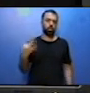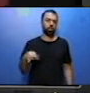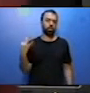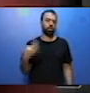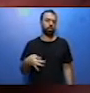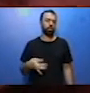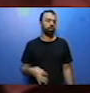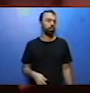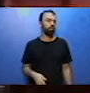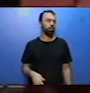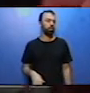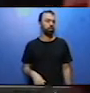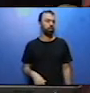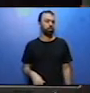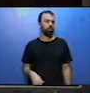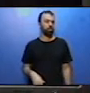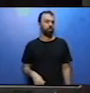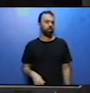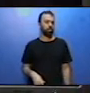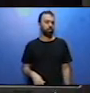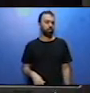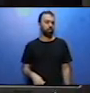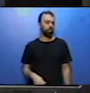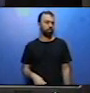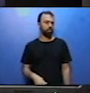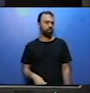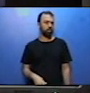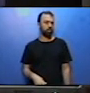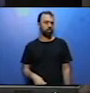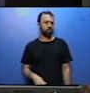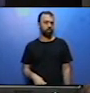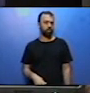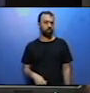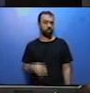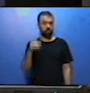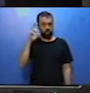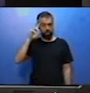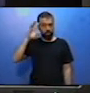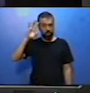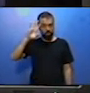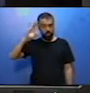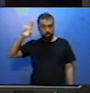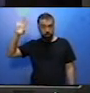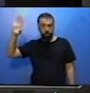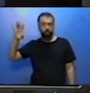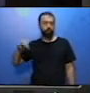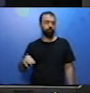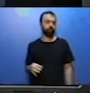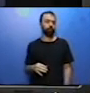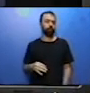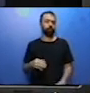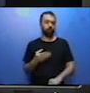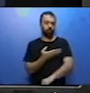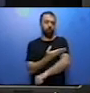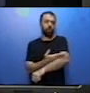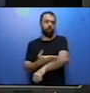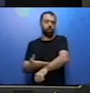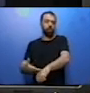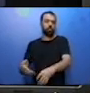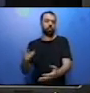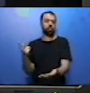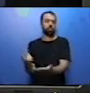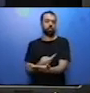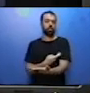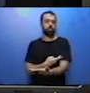causa do peso do que você vai tentar erguer e vamos refletir hábitos incorretos são responsáveis